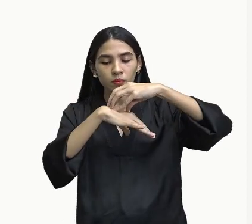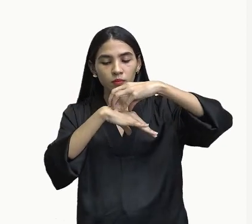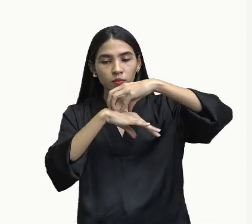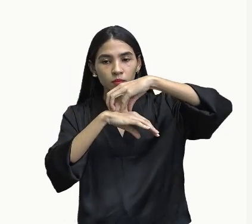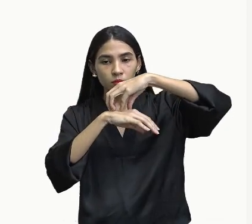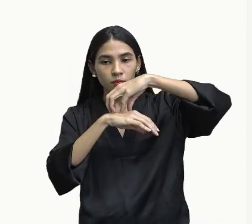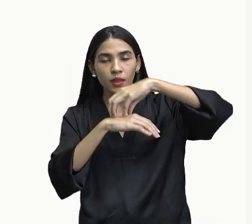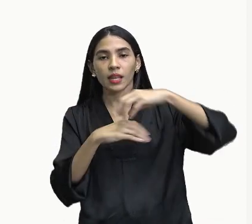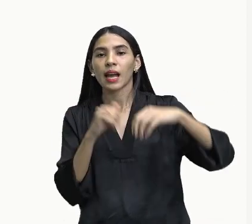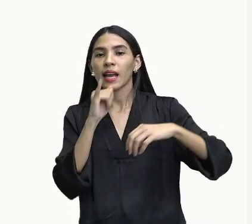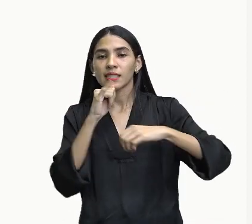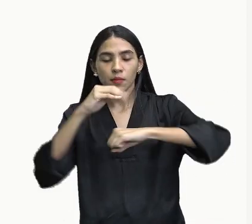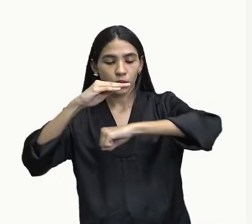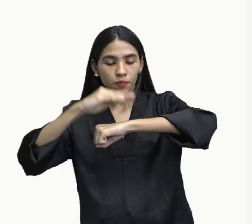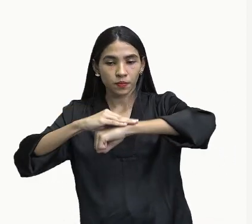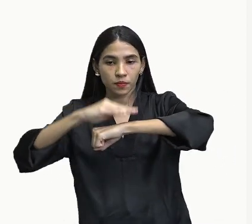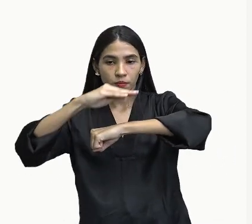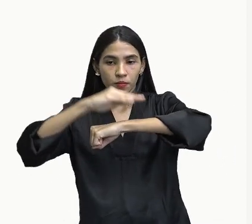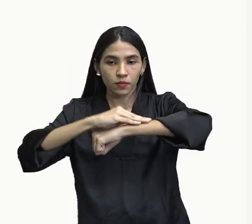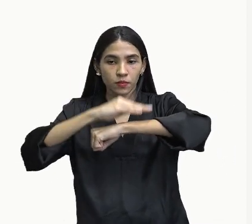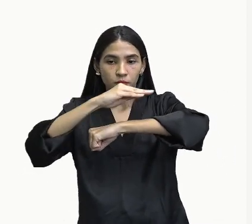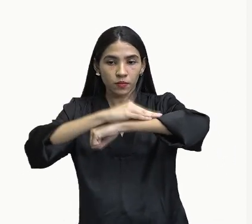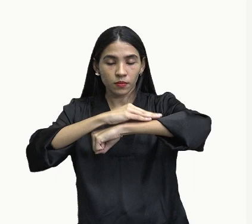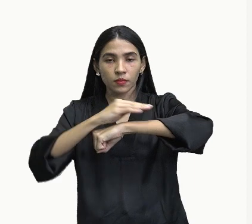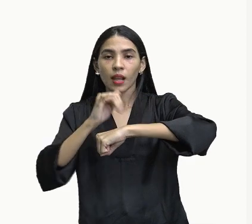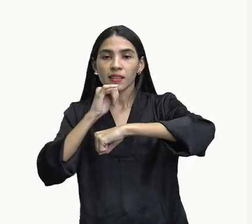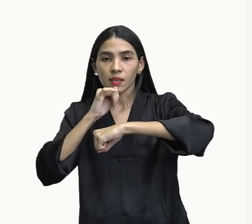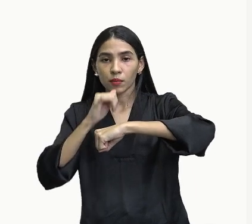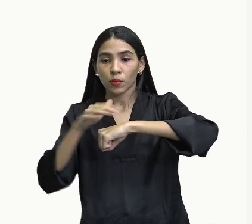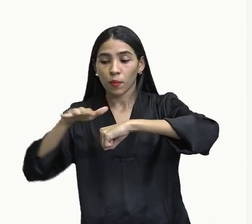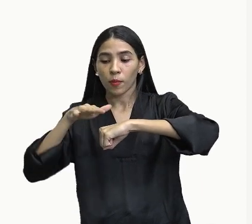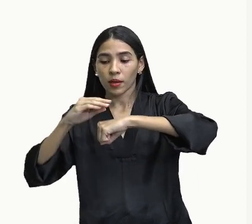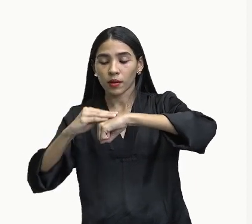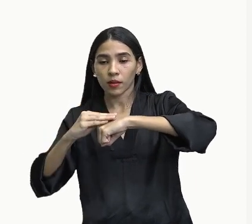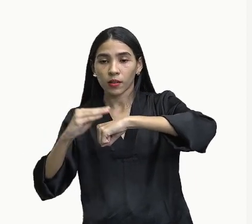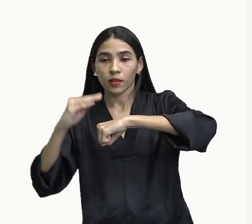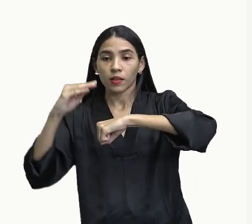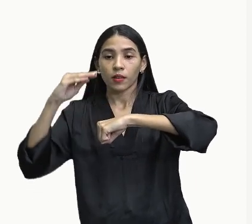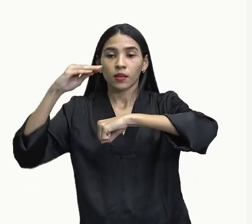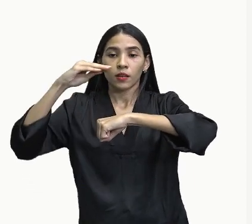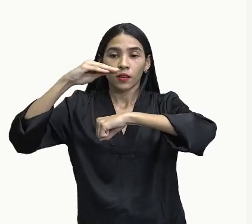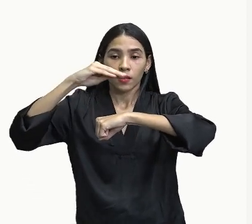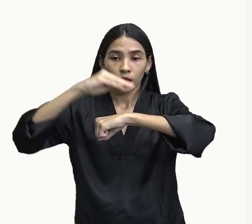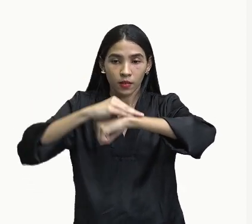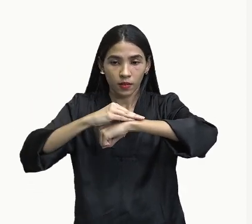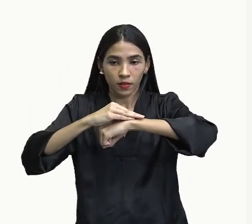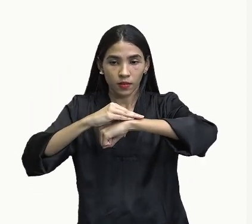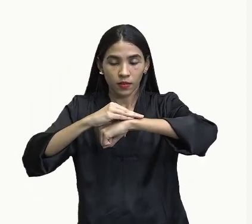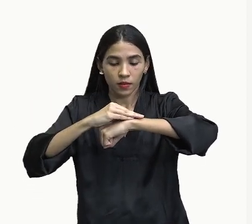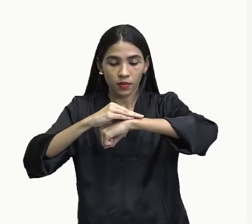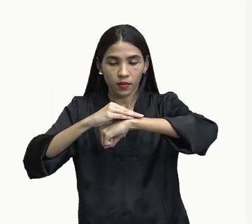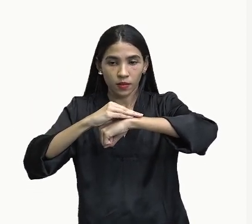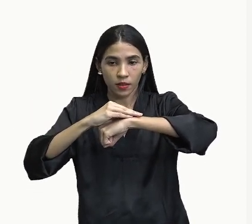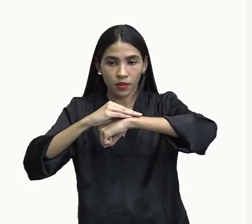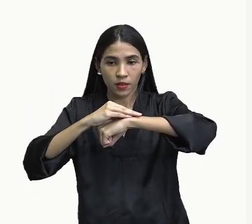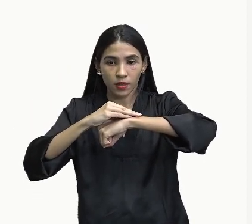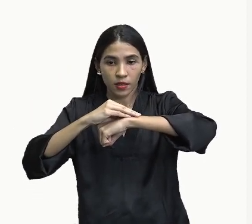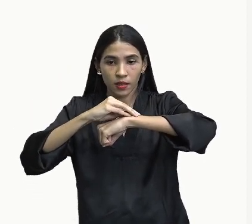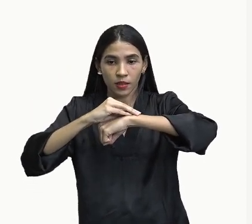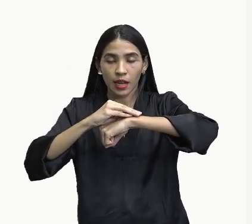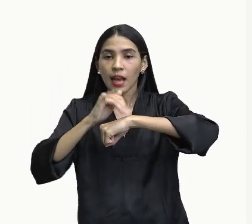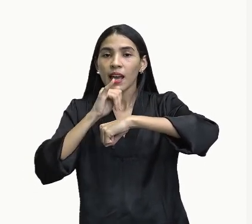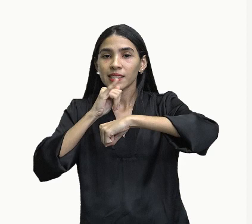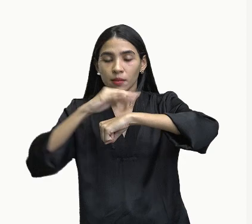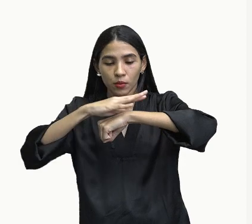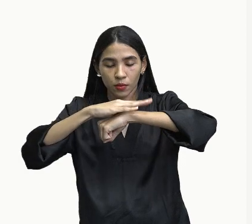um sapo se preparando para saltar, né? Ele dá um empuxo, ou seja, ele empurra, contrai o corpo